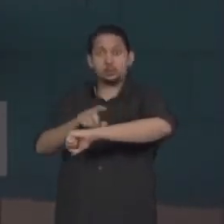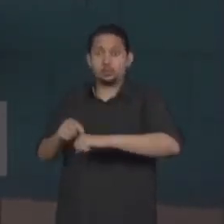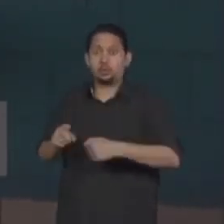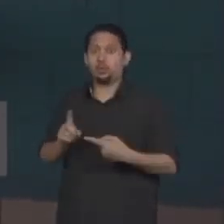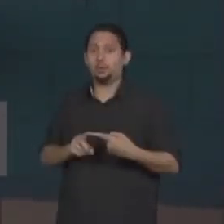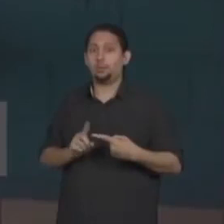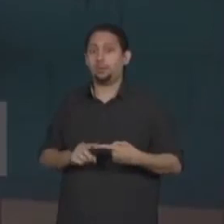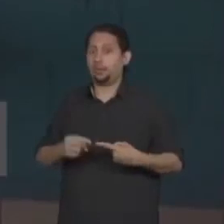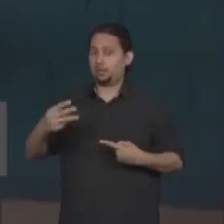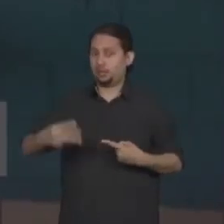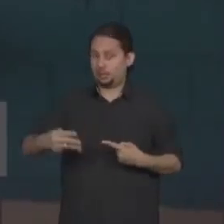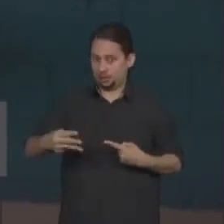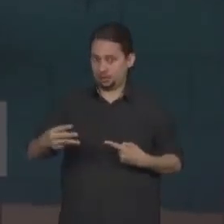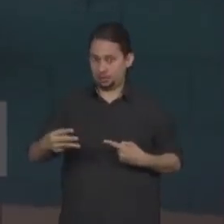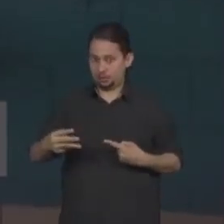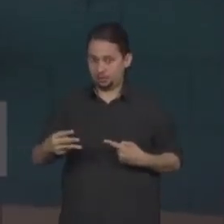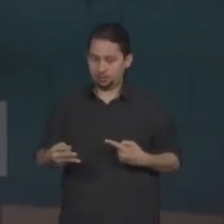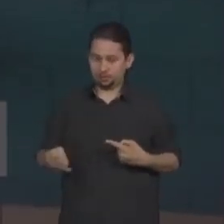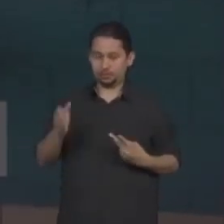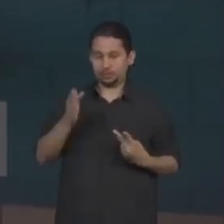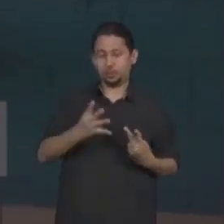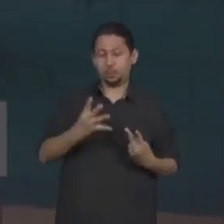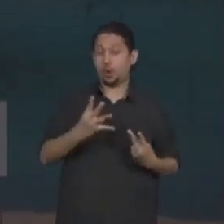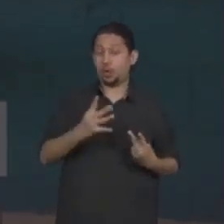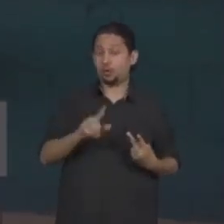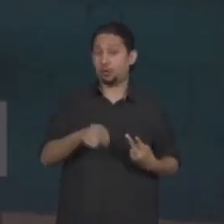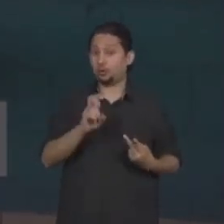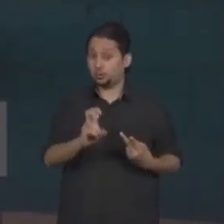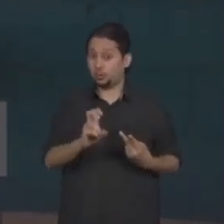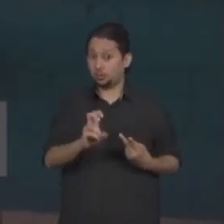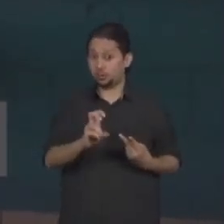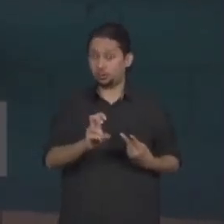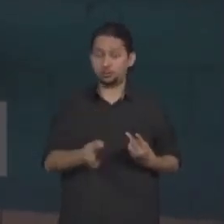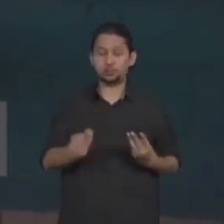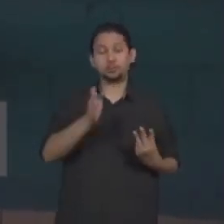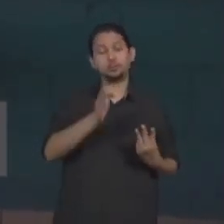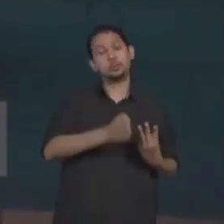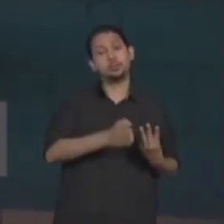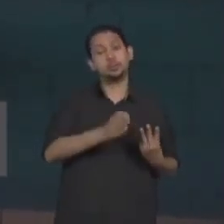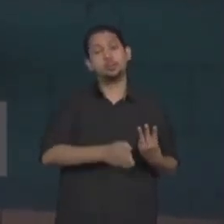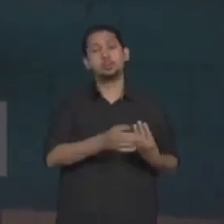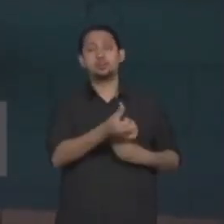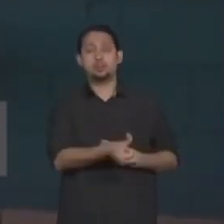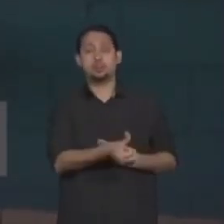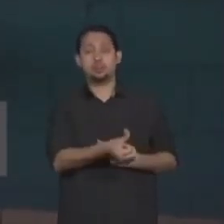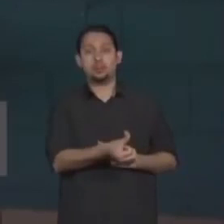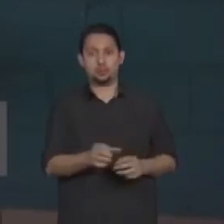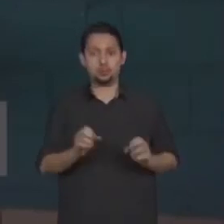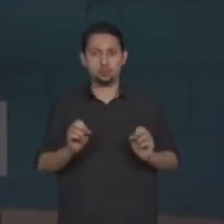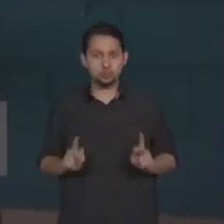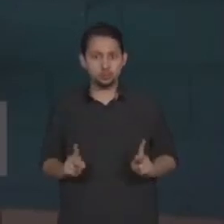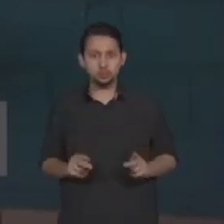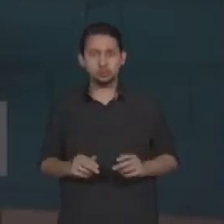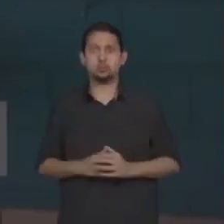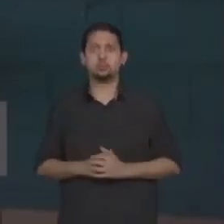3, a segunda marcação no 4,5 e a terceira marcação no 6.